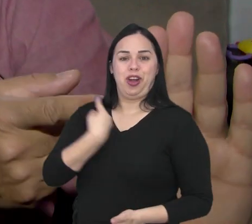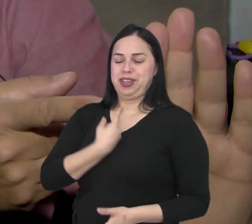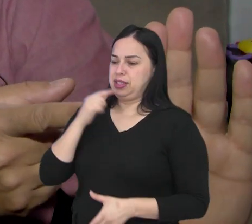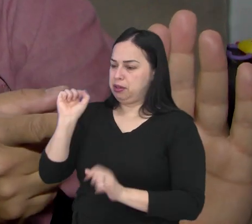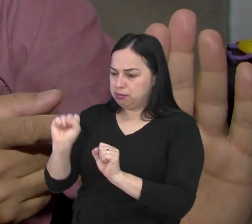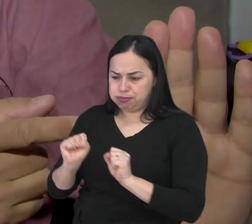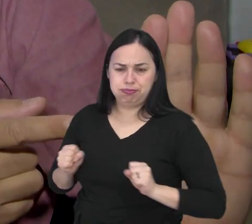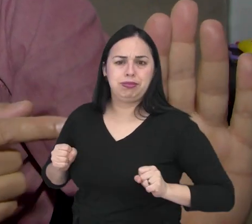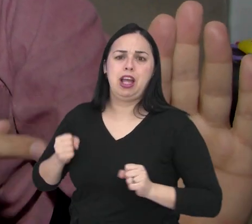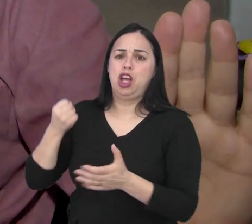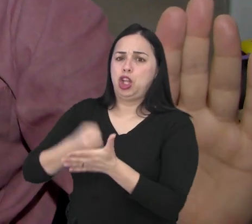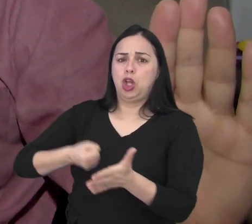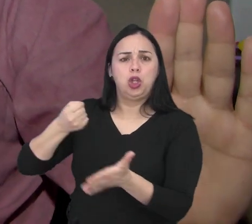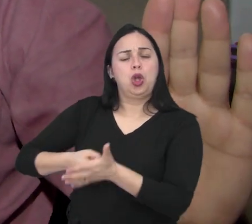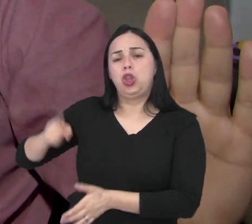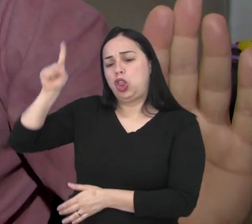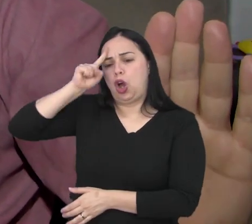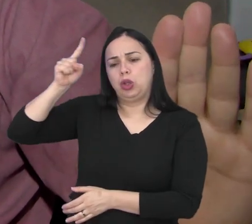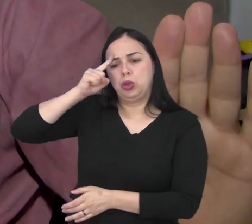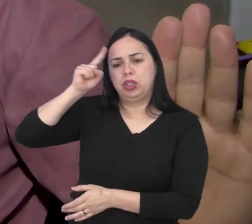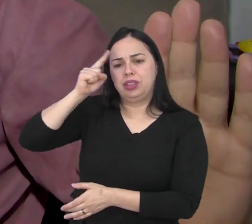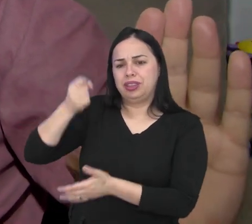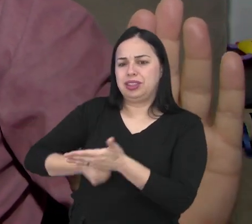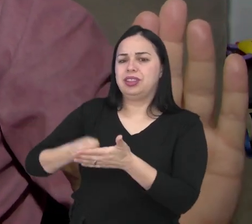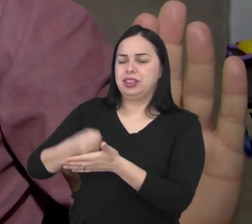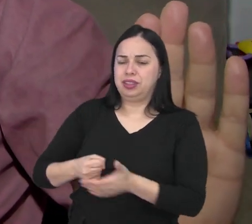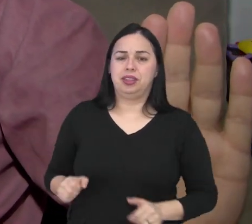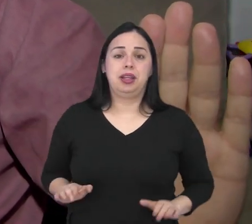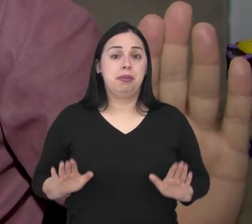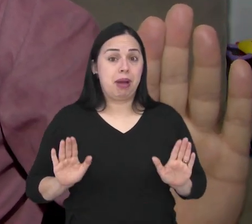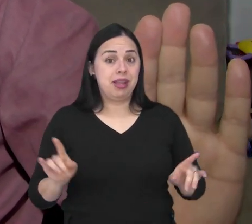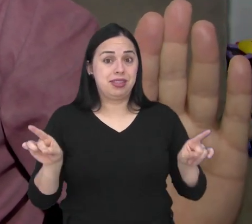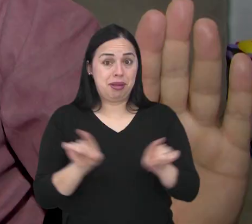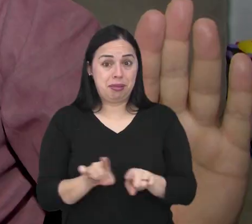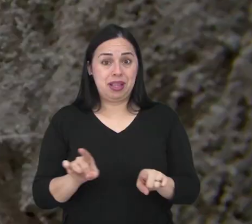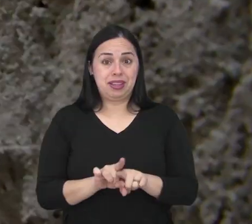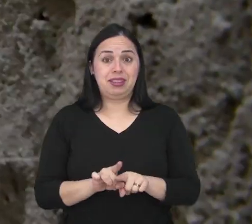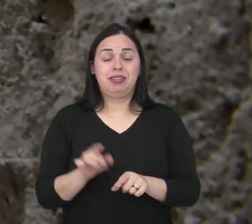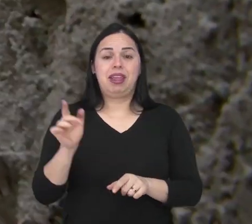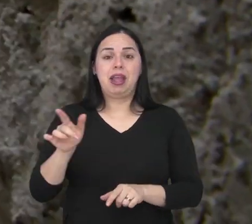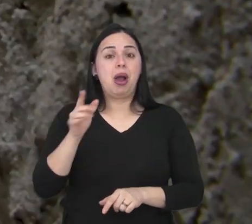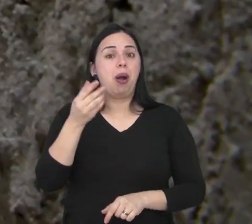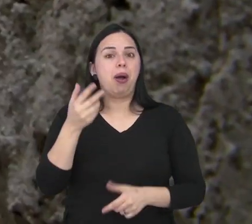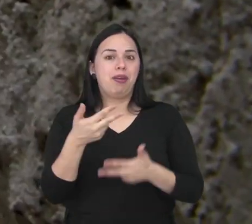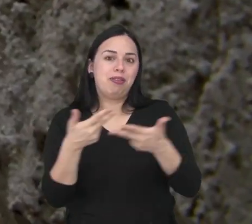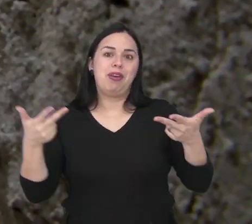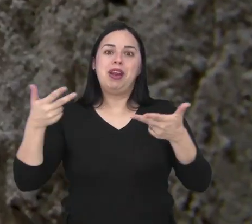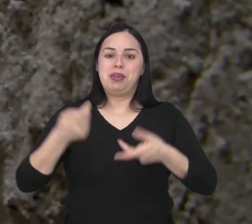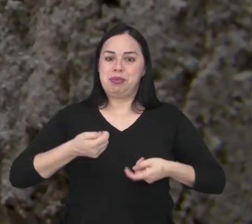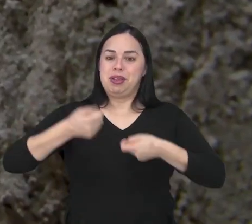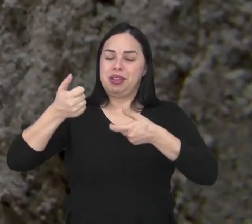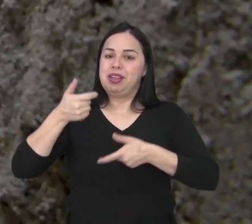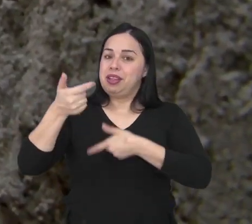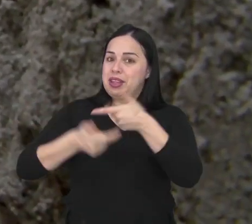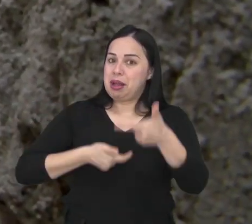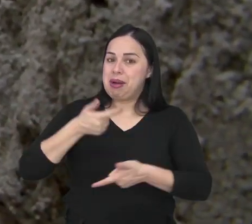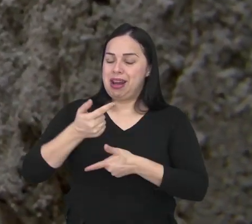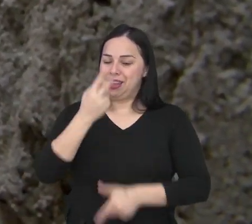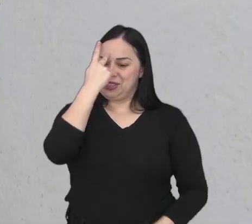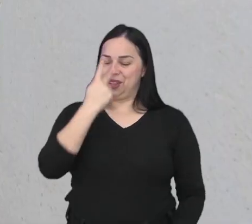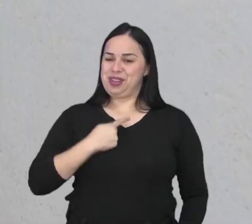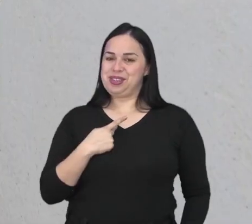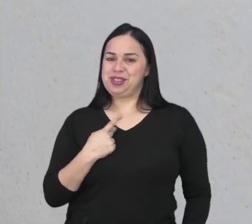por esses R$2.000. Então, a luta diária do autônomo que é muito louco. Mas também existem as vantagens, é